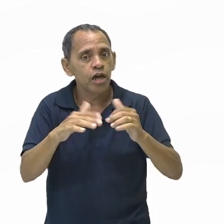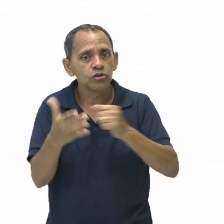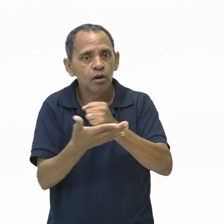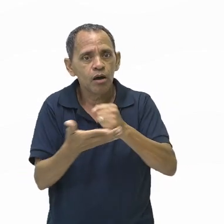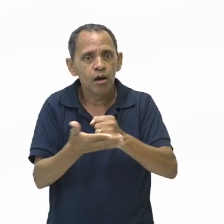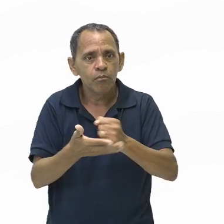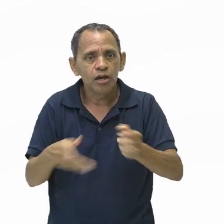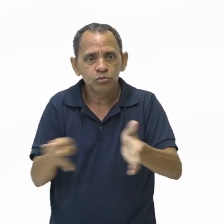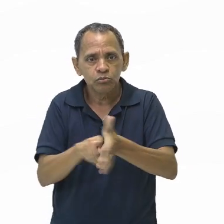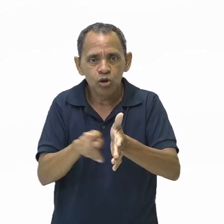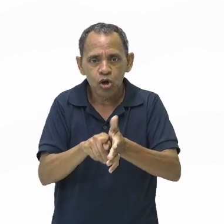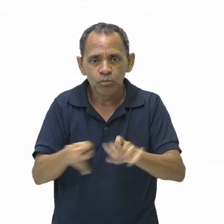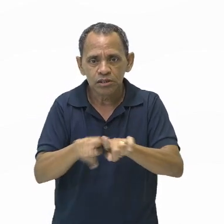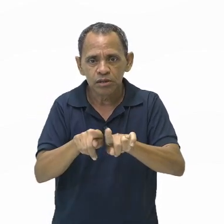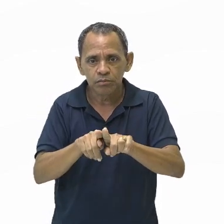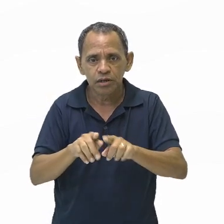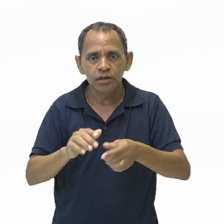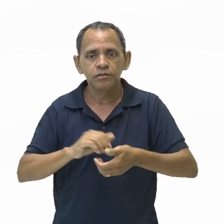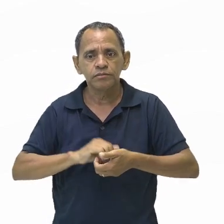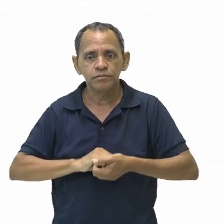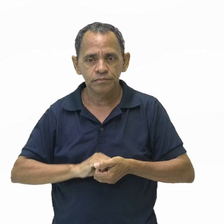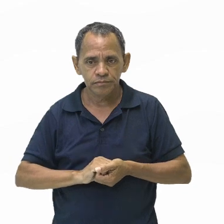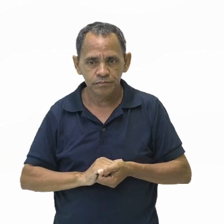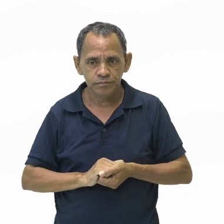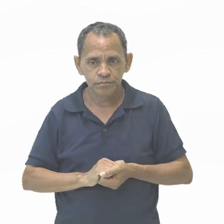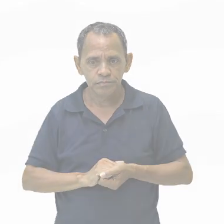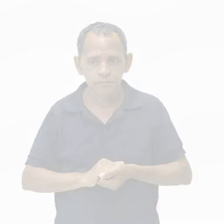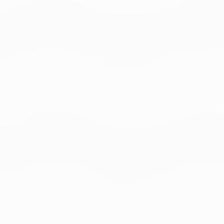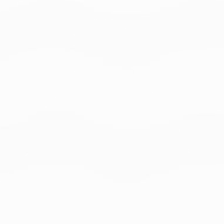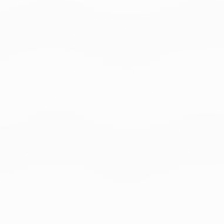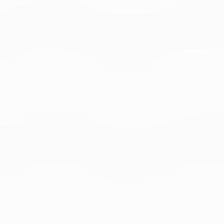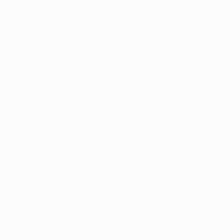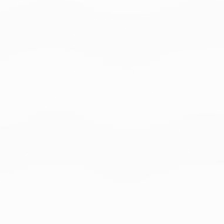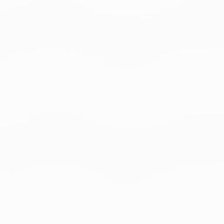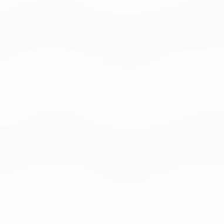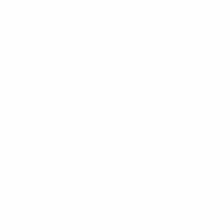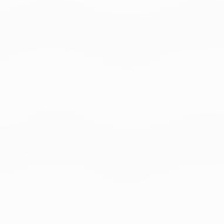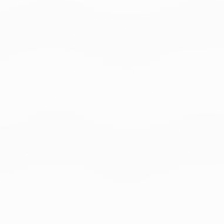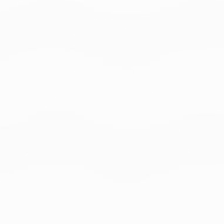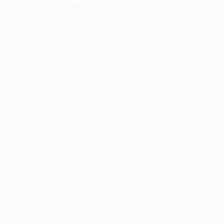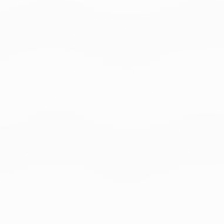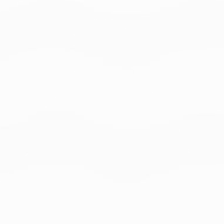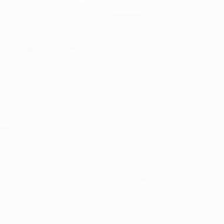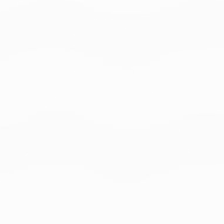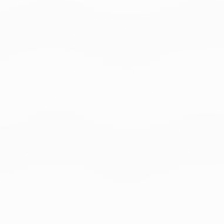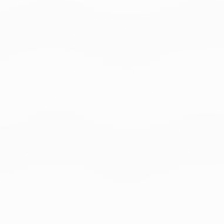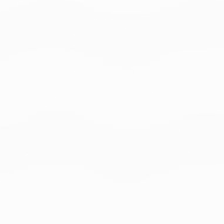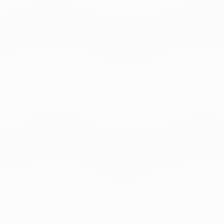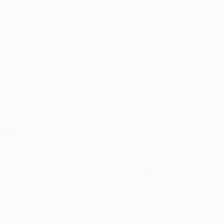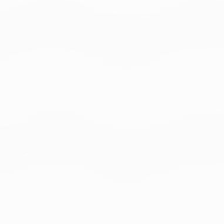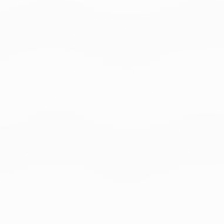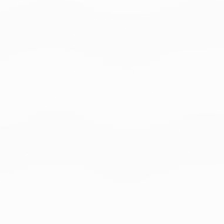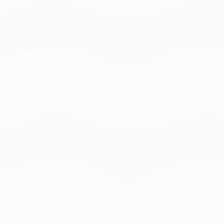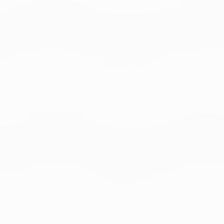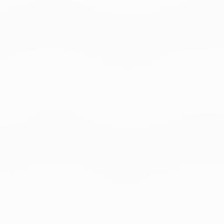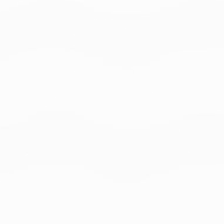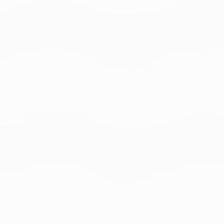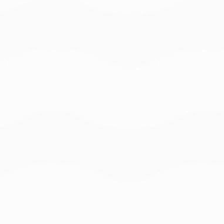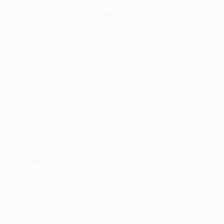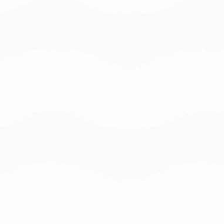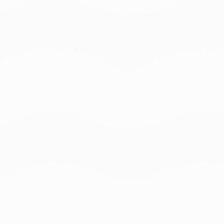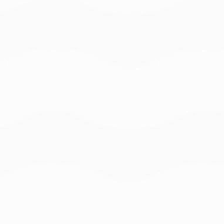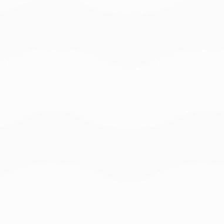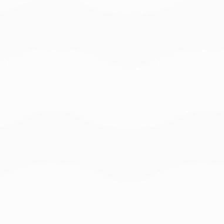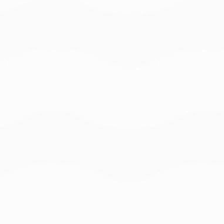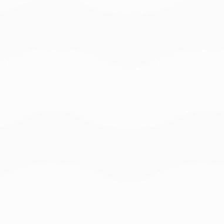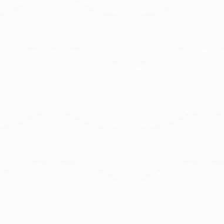vai ser essas produções. Então, características, né? Da arte do modernismo. Então, tinha a fase